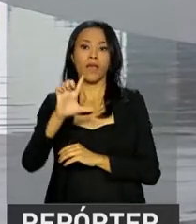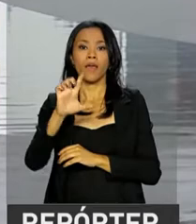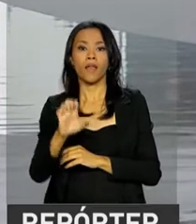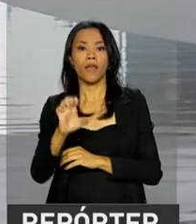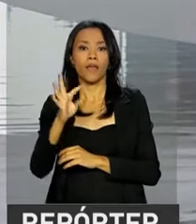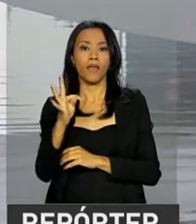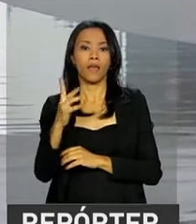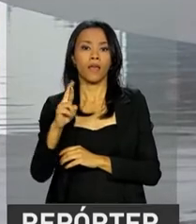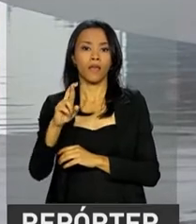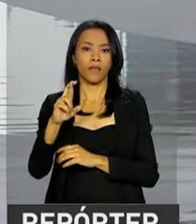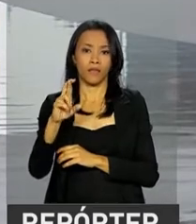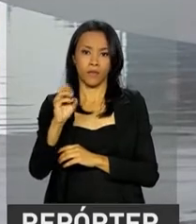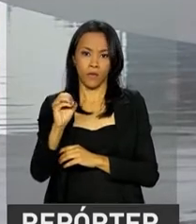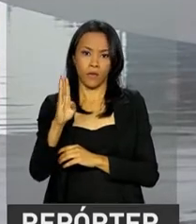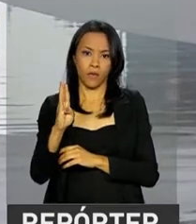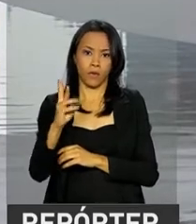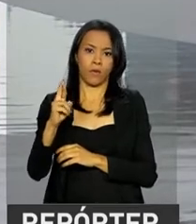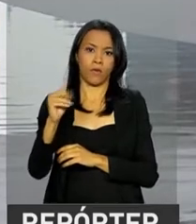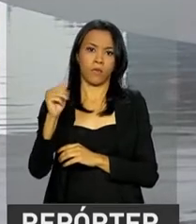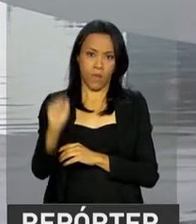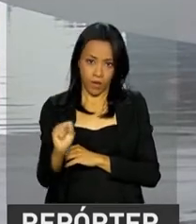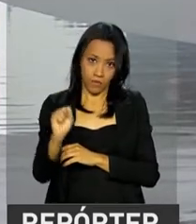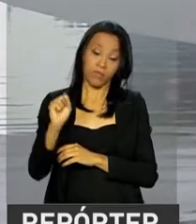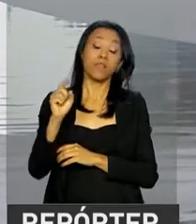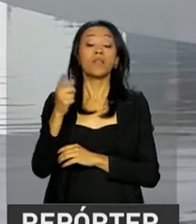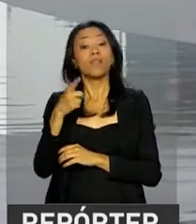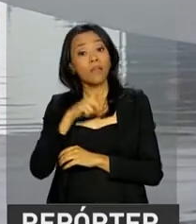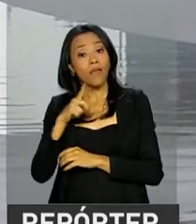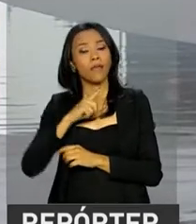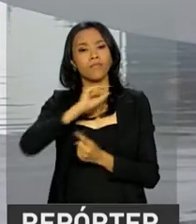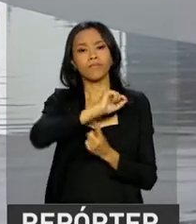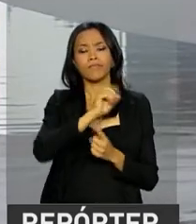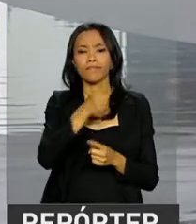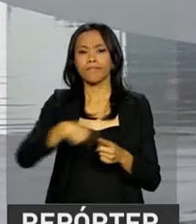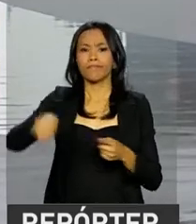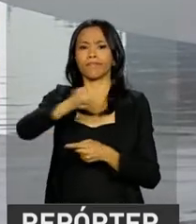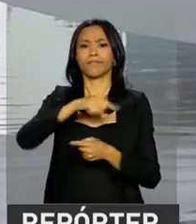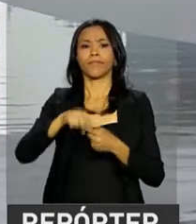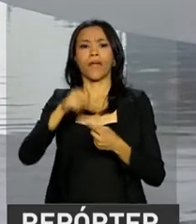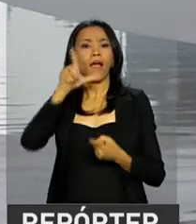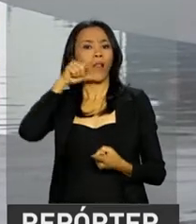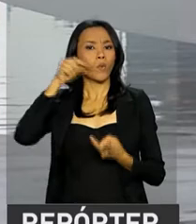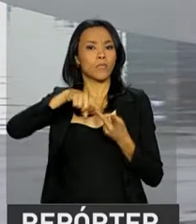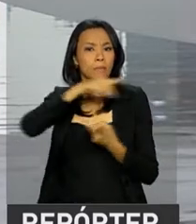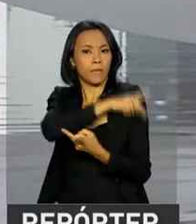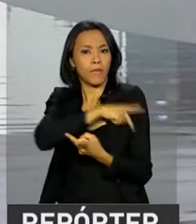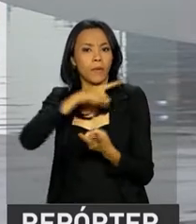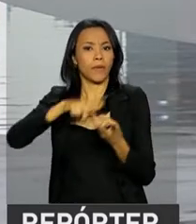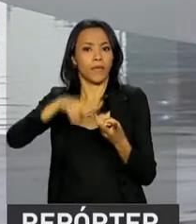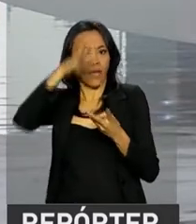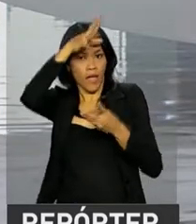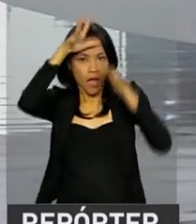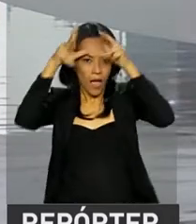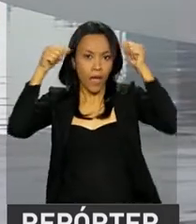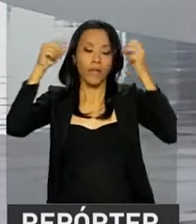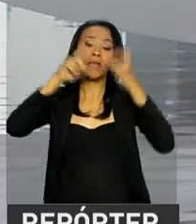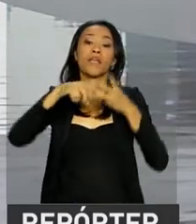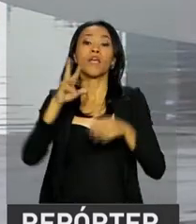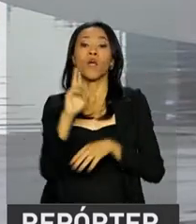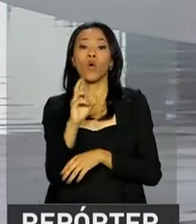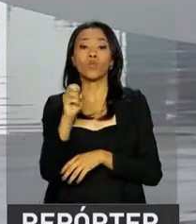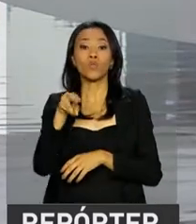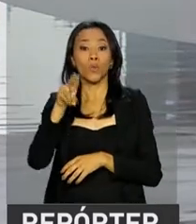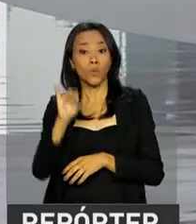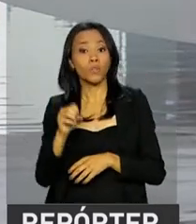que vem envolve as concessionárias que atuam nos estados de alagoas piauí acre roraima rondônia e